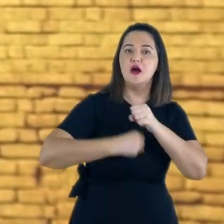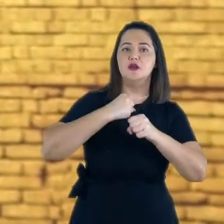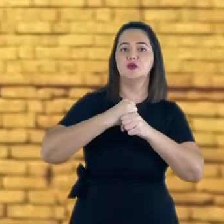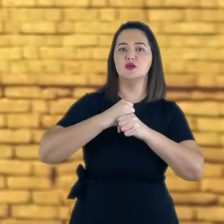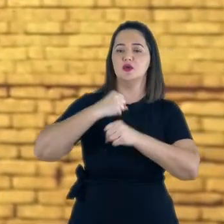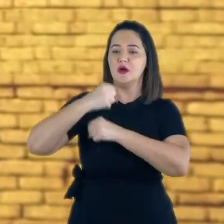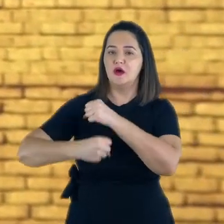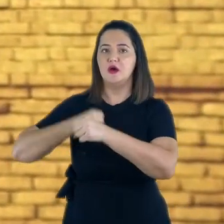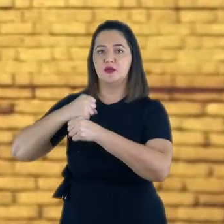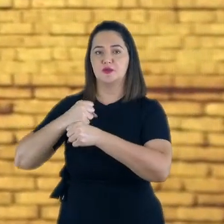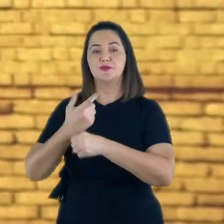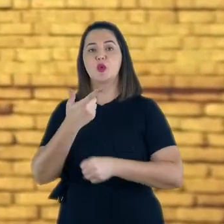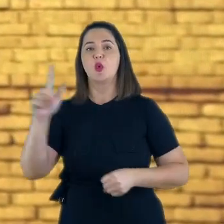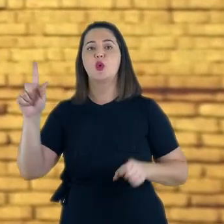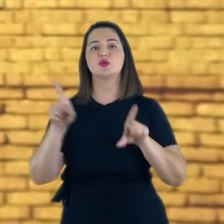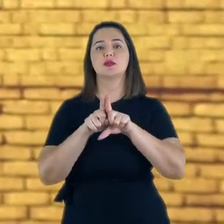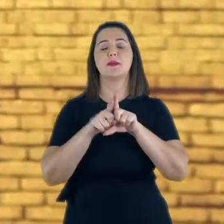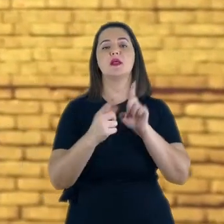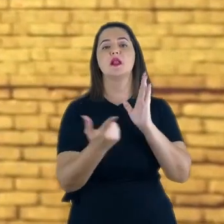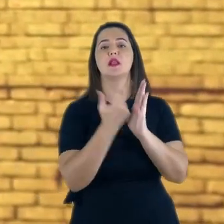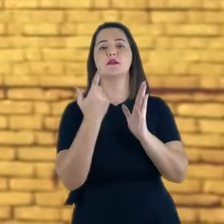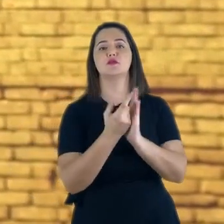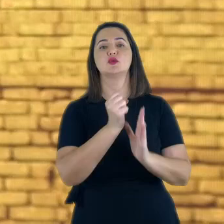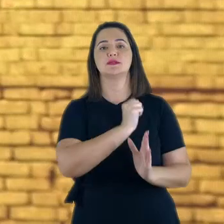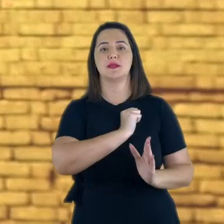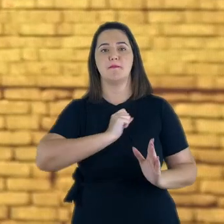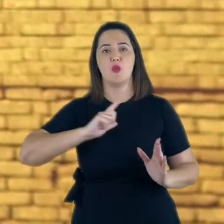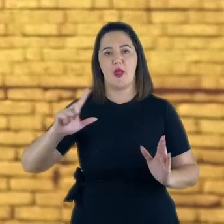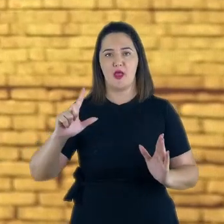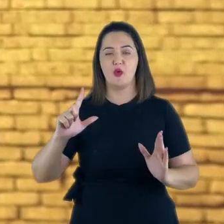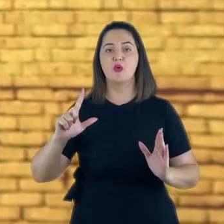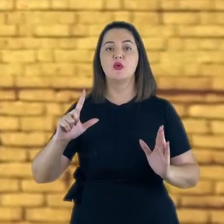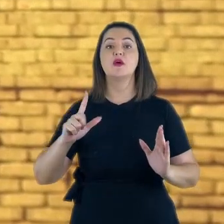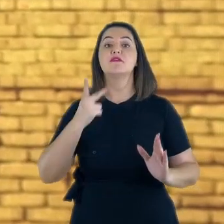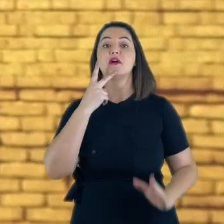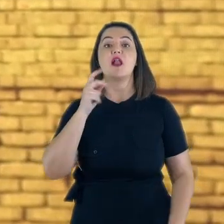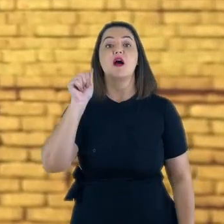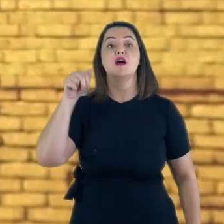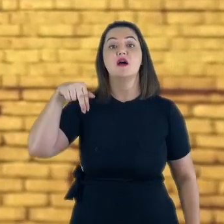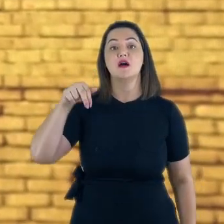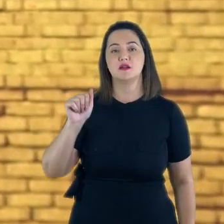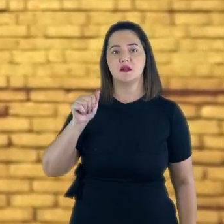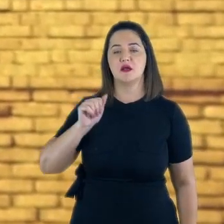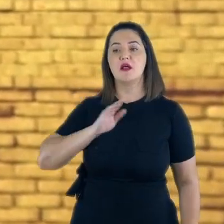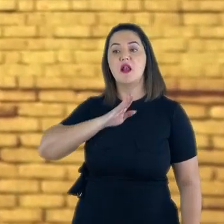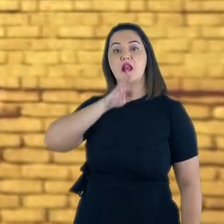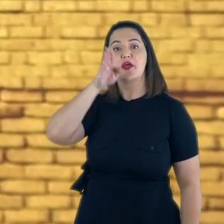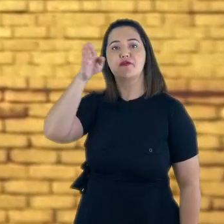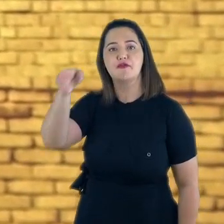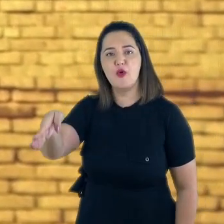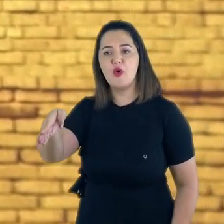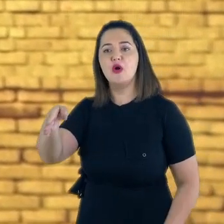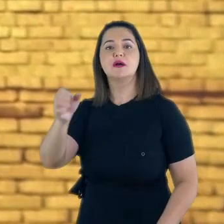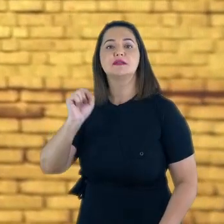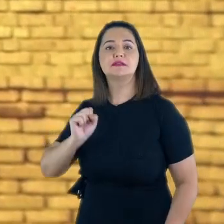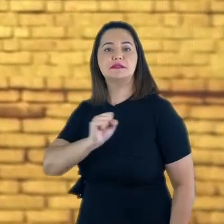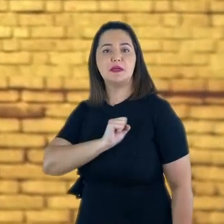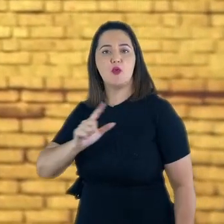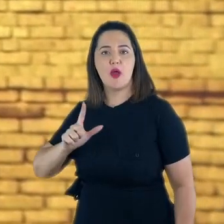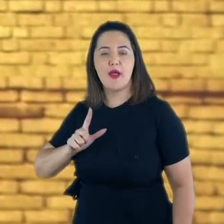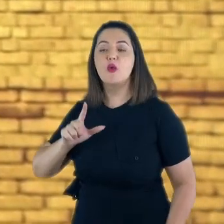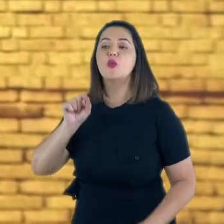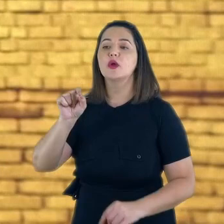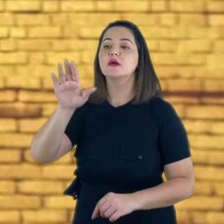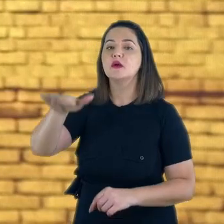está no livro de Samuel, na história de Samuel. Ali a Bíblia fala que Ana levou para Samuel ano após ano,